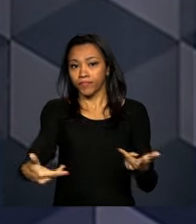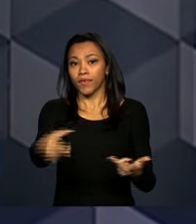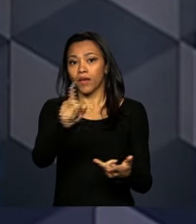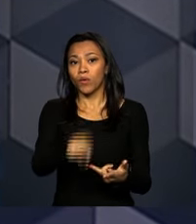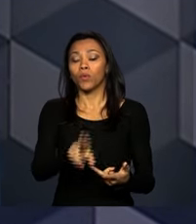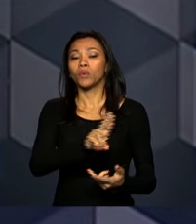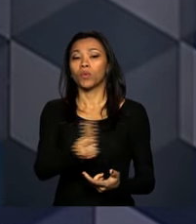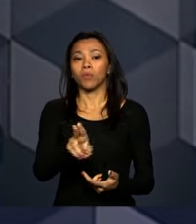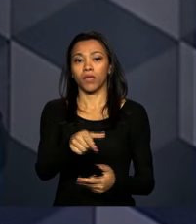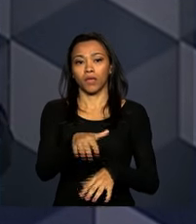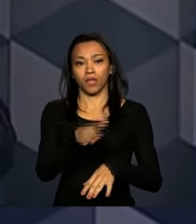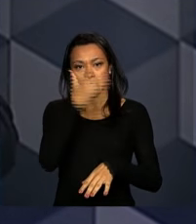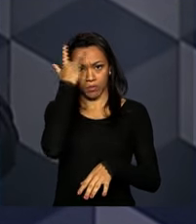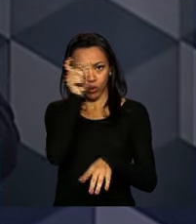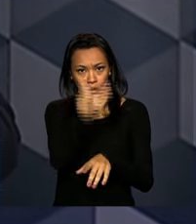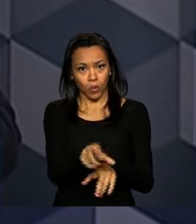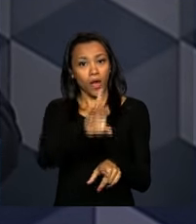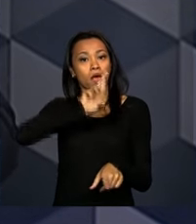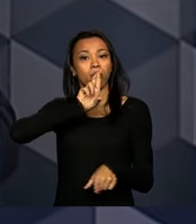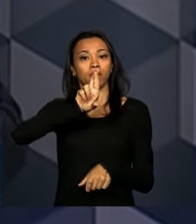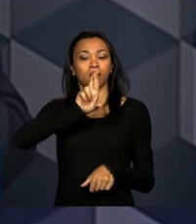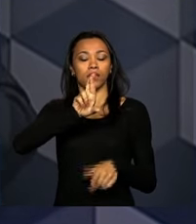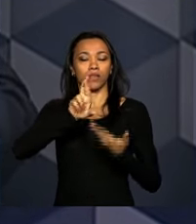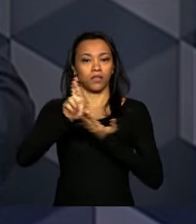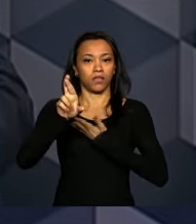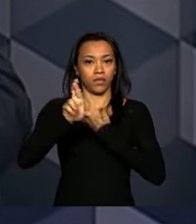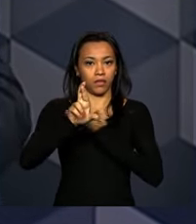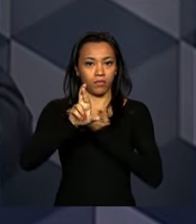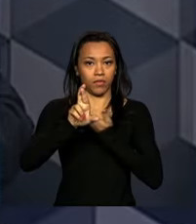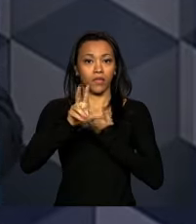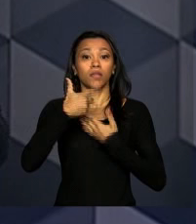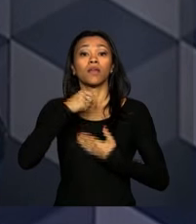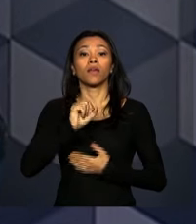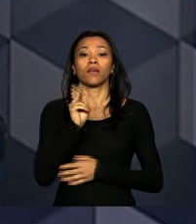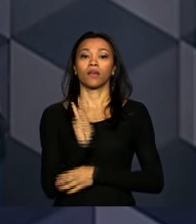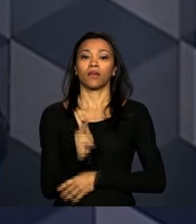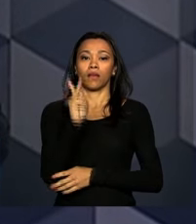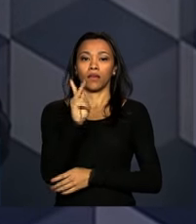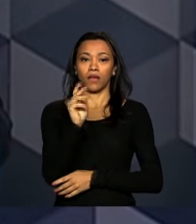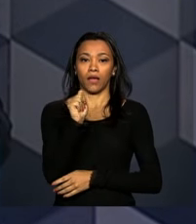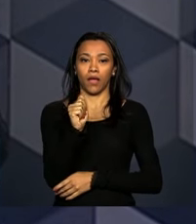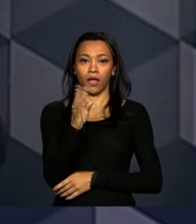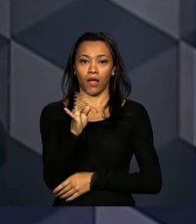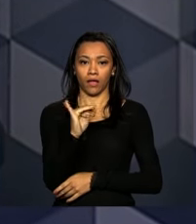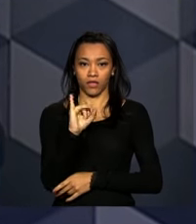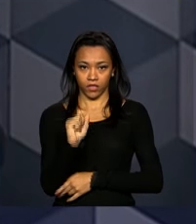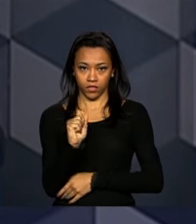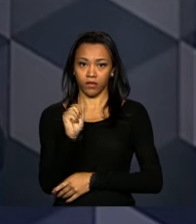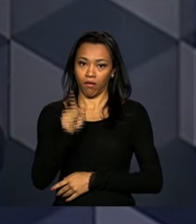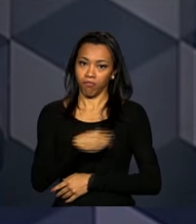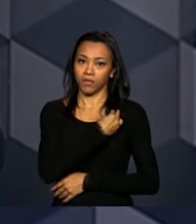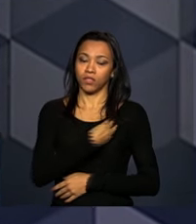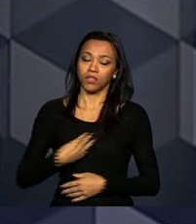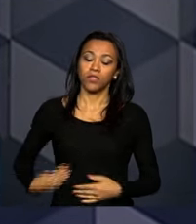aqui representando a nossa colega ministra Cátia Abreu. Saudar o secretário adjunto